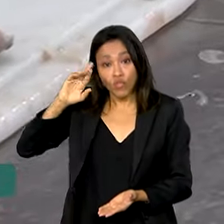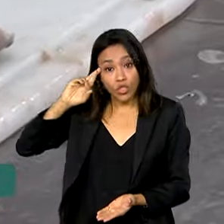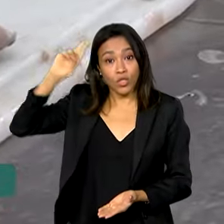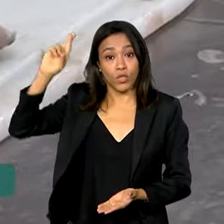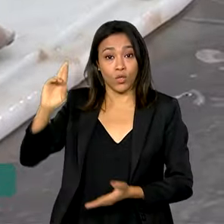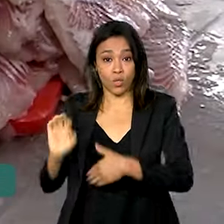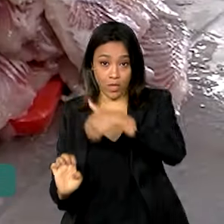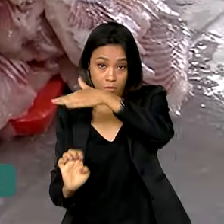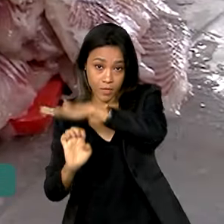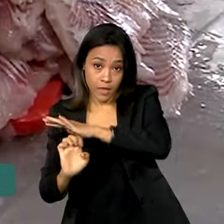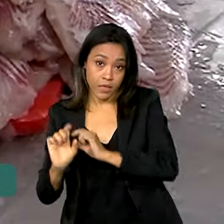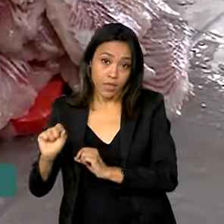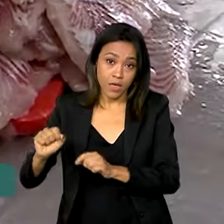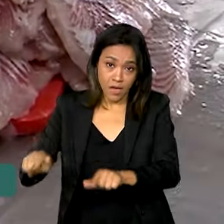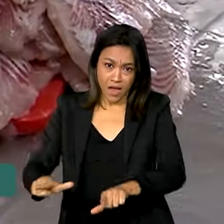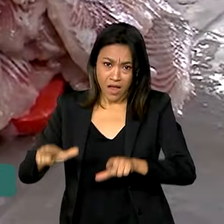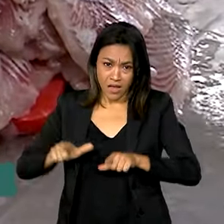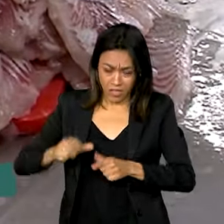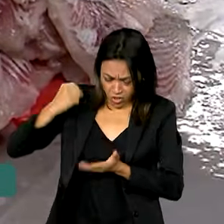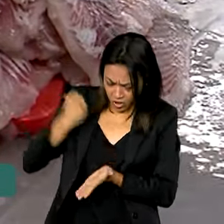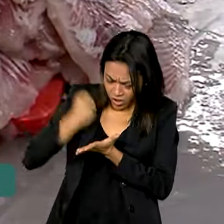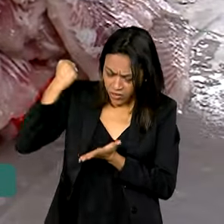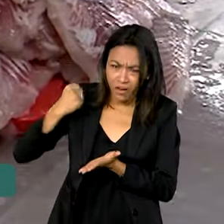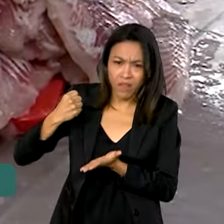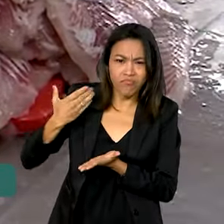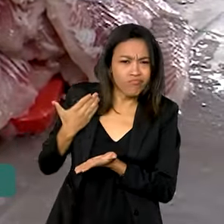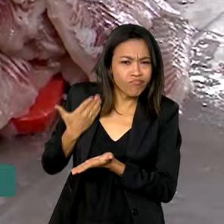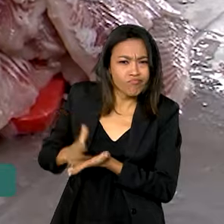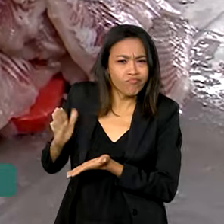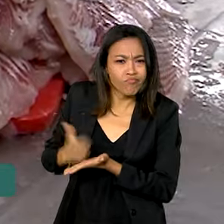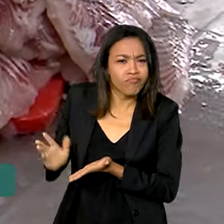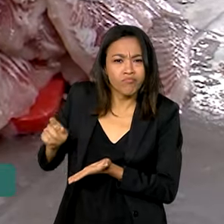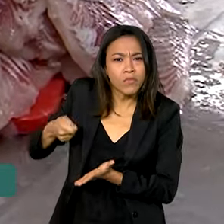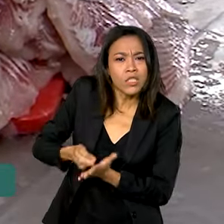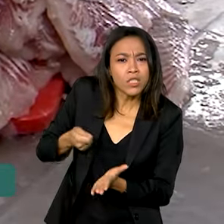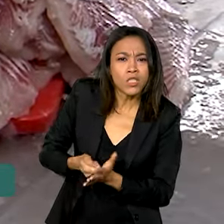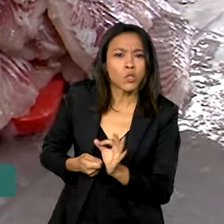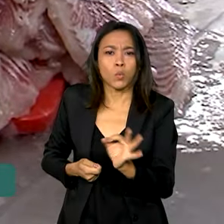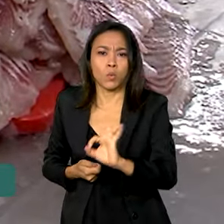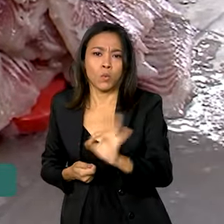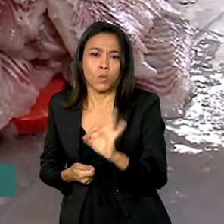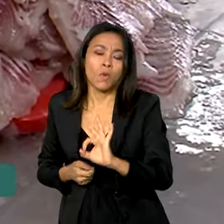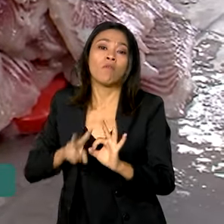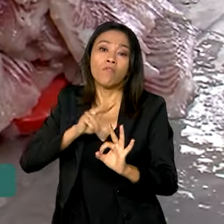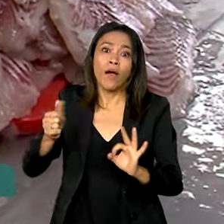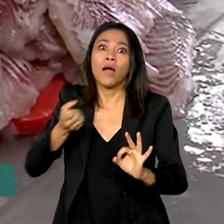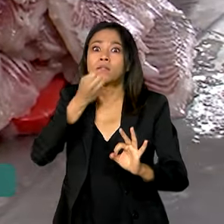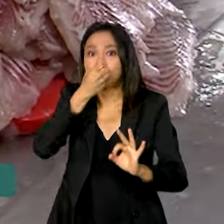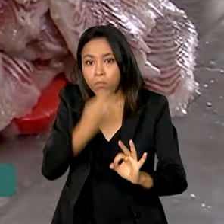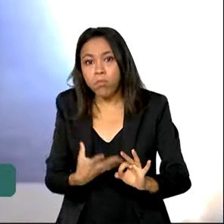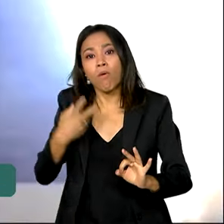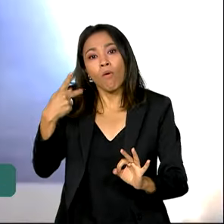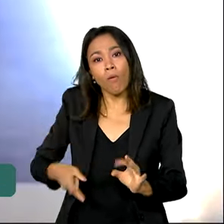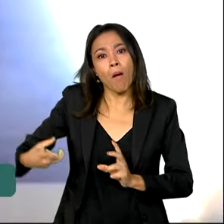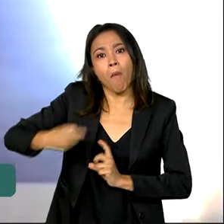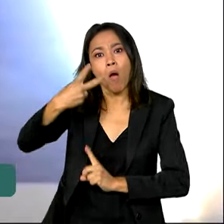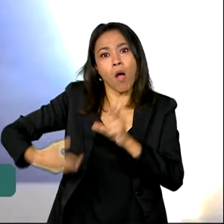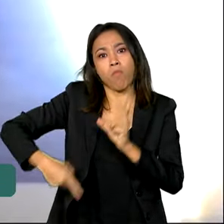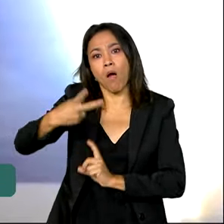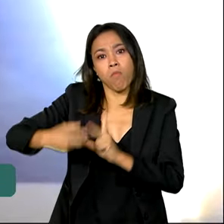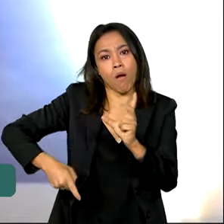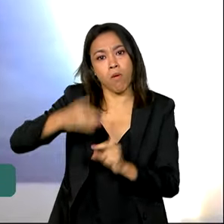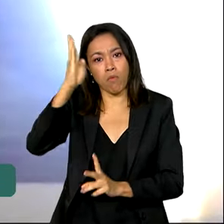do certificado vai significar maior competitividade brasileira no mercado externo. Melhora